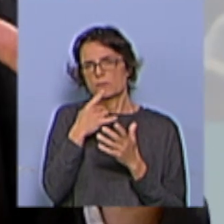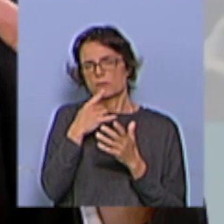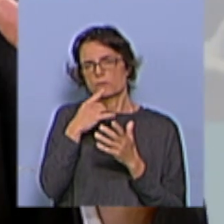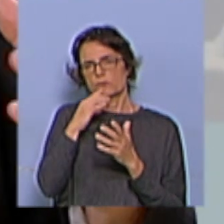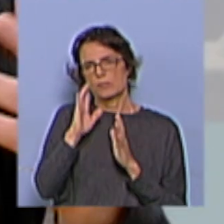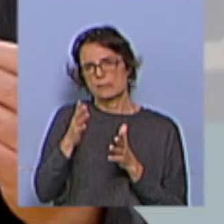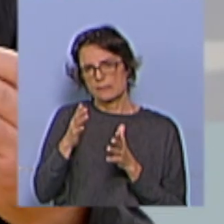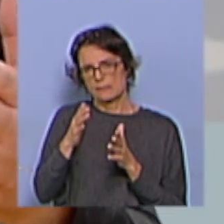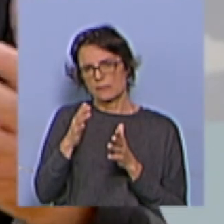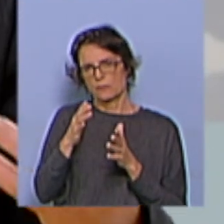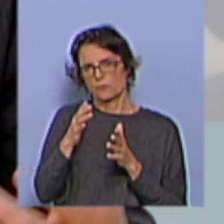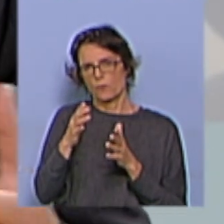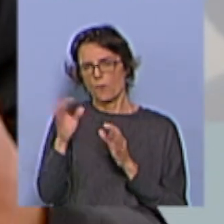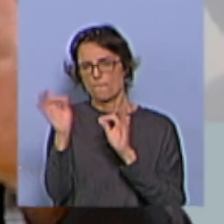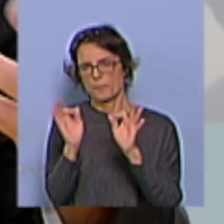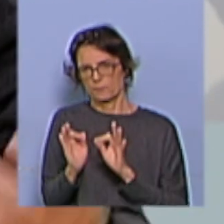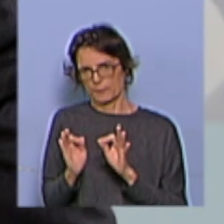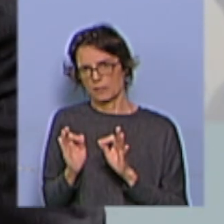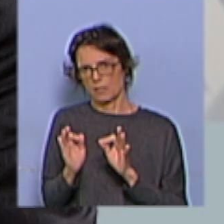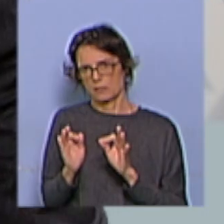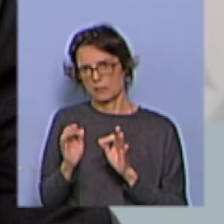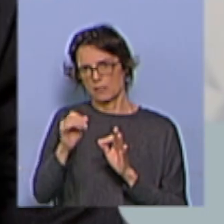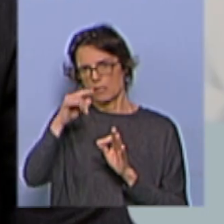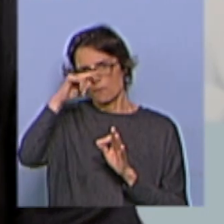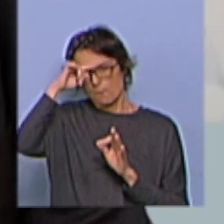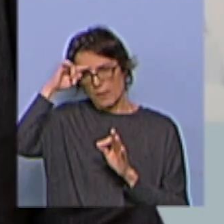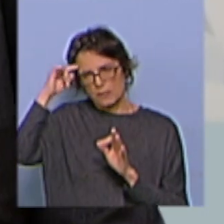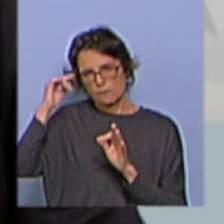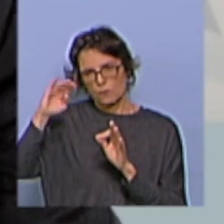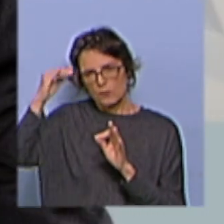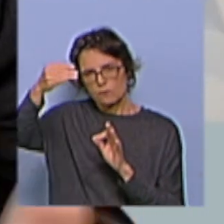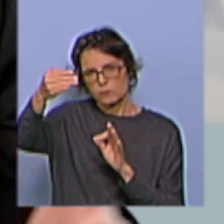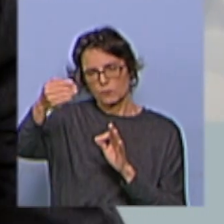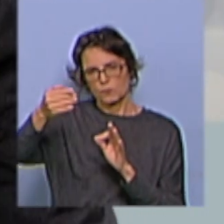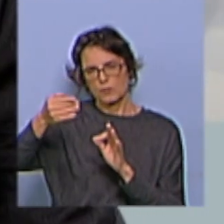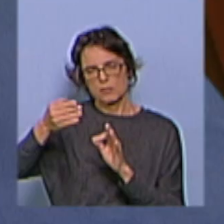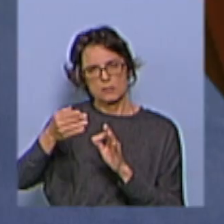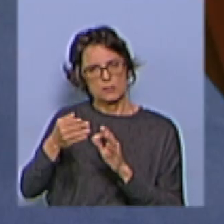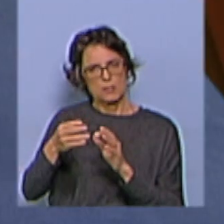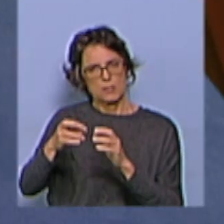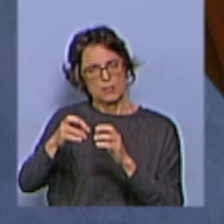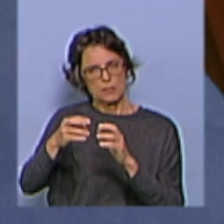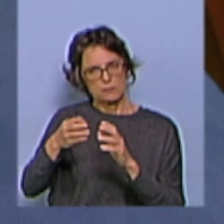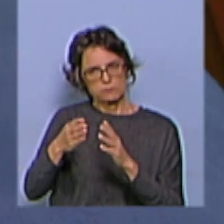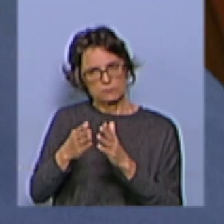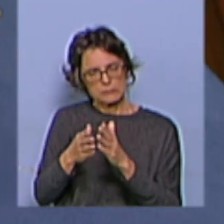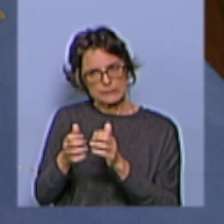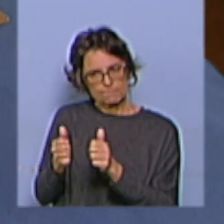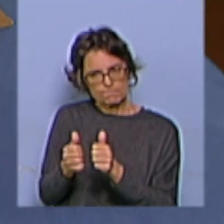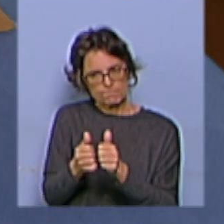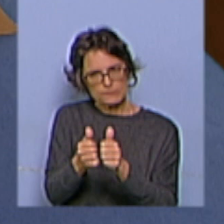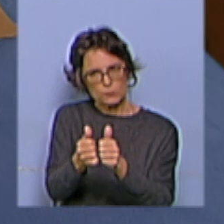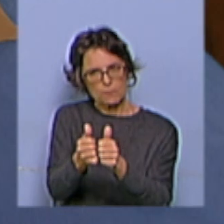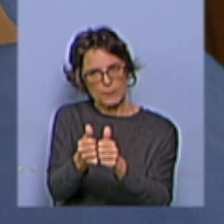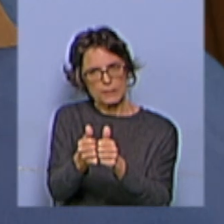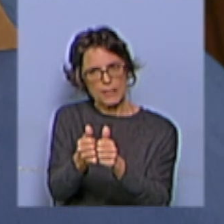no futuro, Deus queira que nada mais disto aconteça, porque estas coisas são mesmo complicadas, para que no futuro